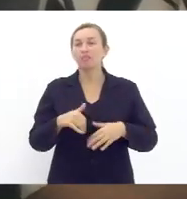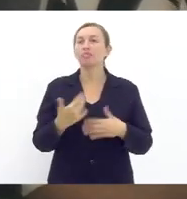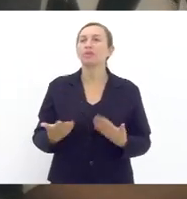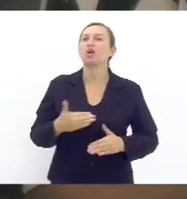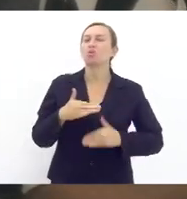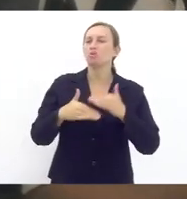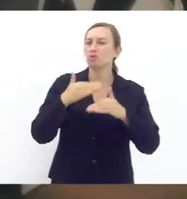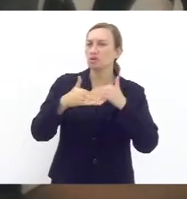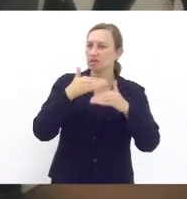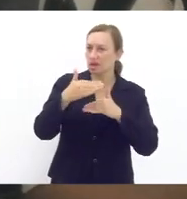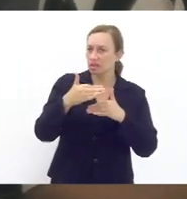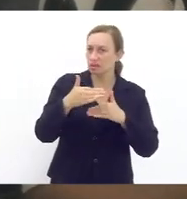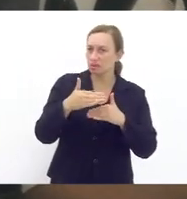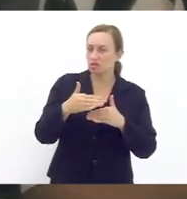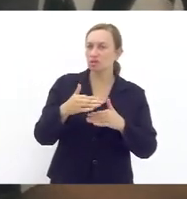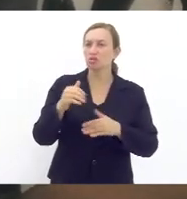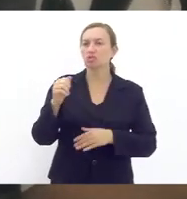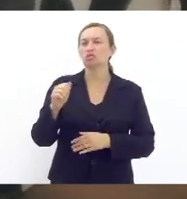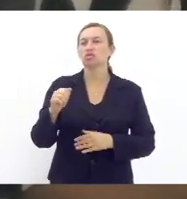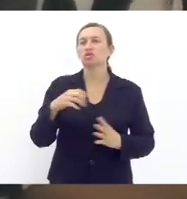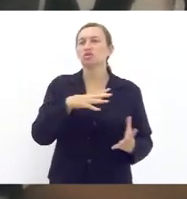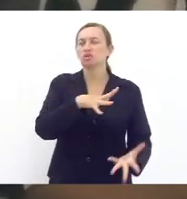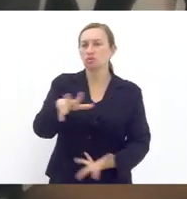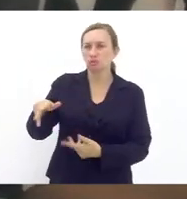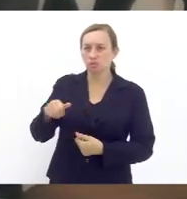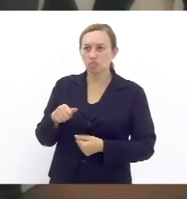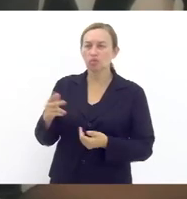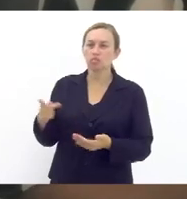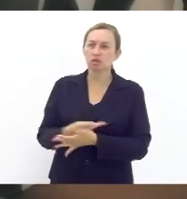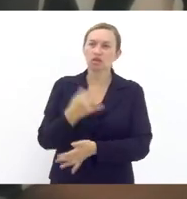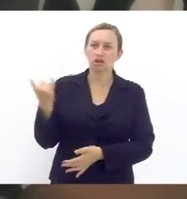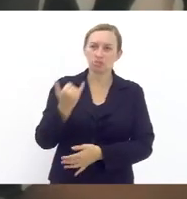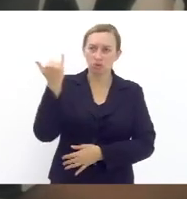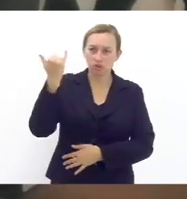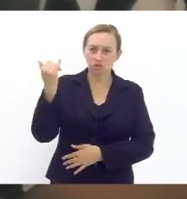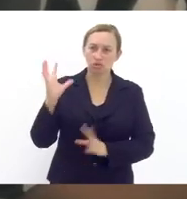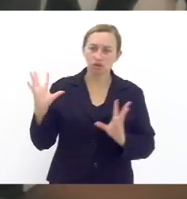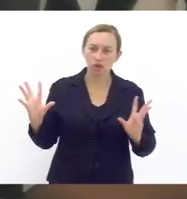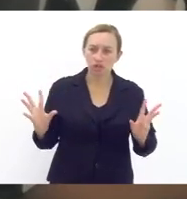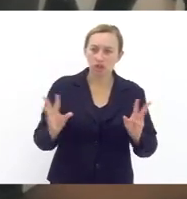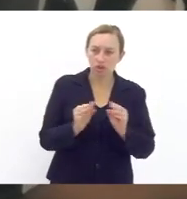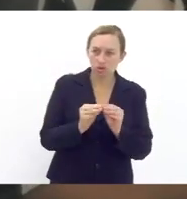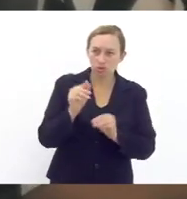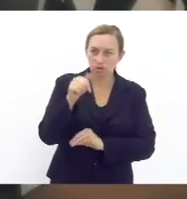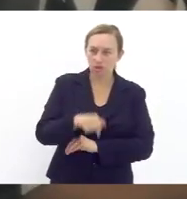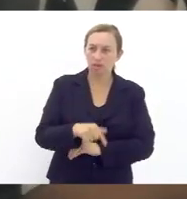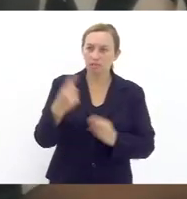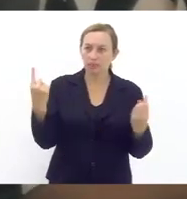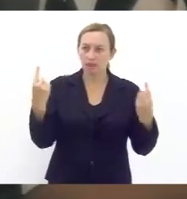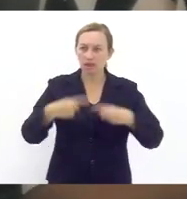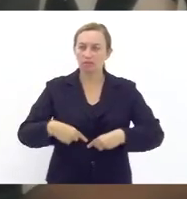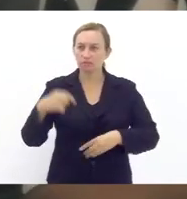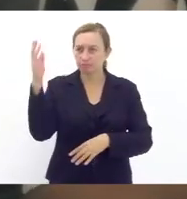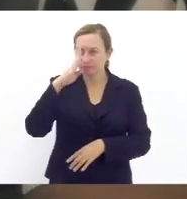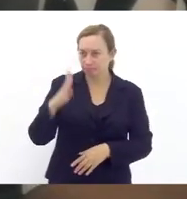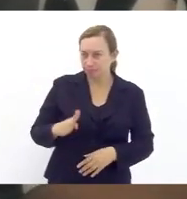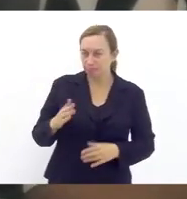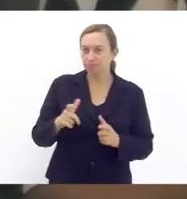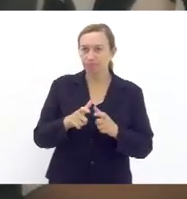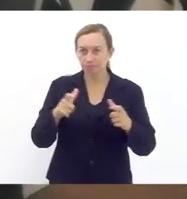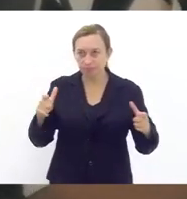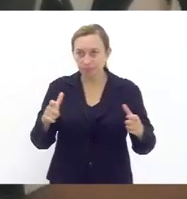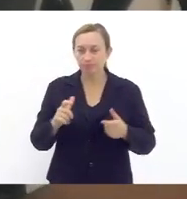tem um processo de formação Global acontecendo que é muito importante né eu vou tentar ser sucinto aqui a gente tem um desafio brasileiro muito grande